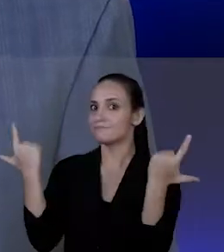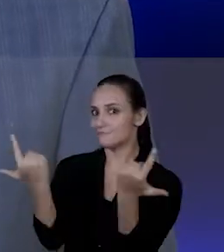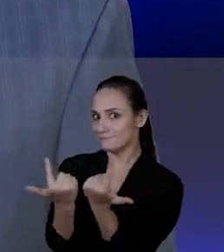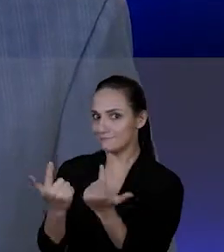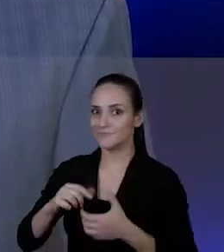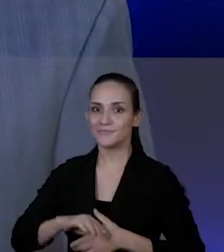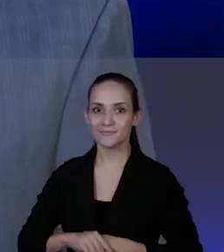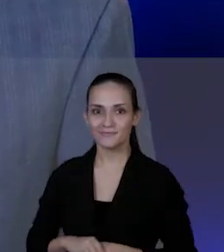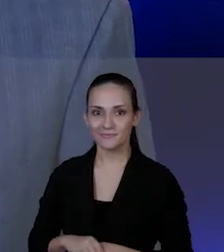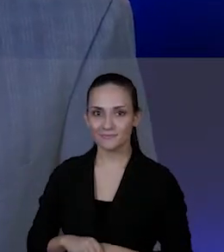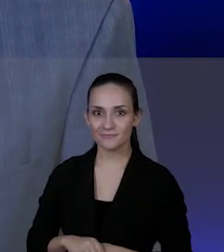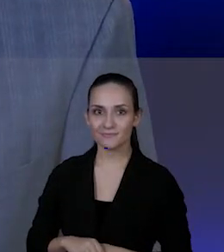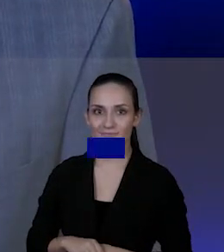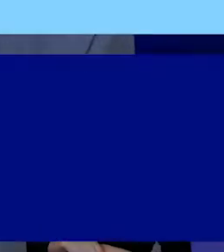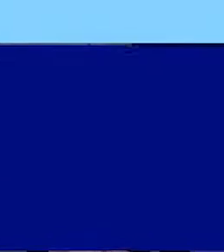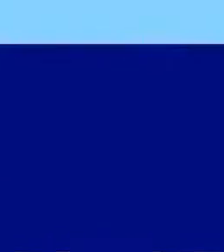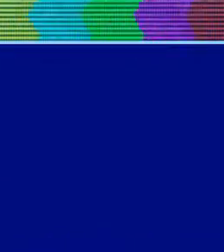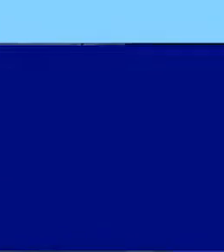da Assembleia Legislativa.